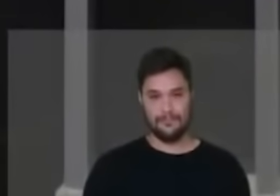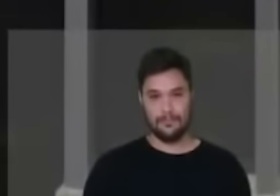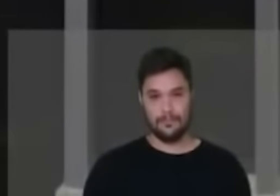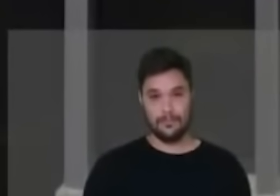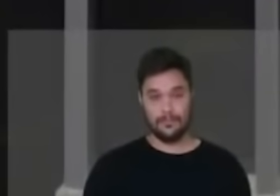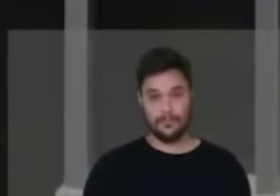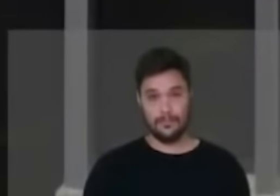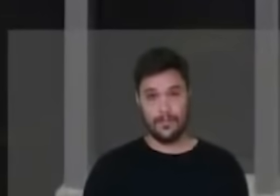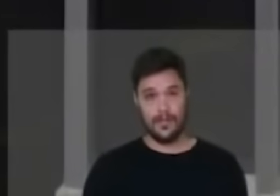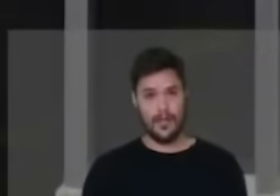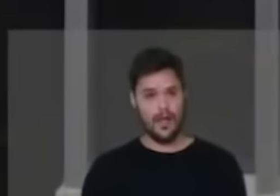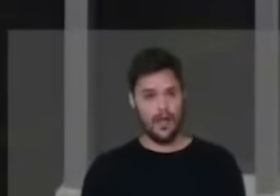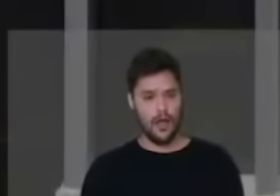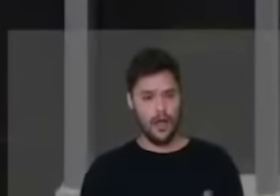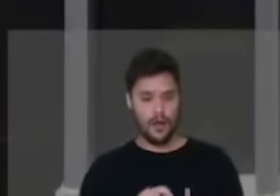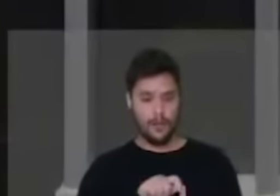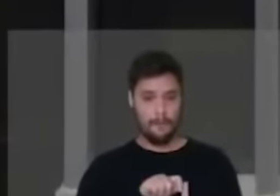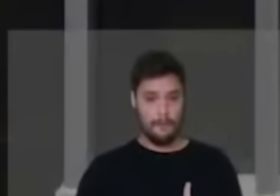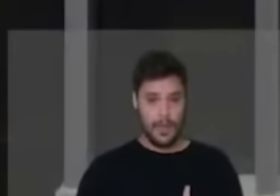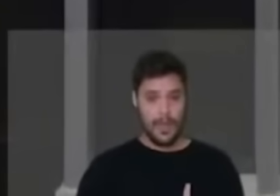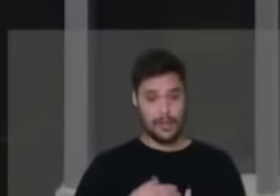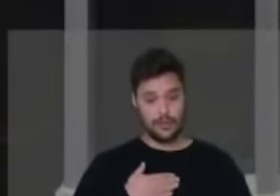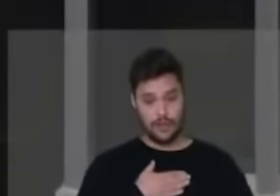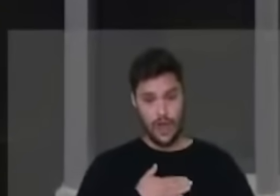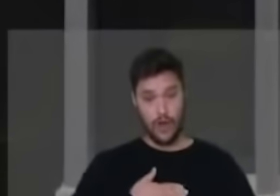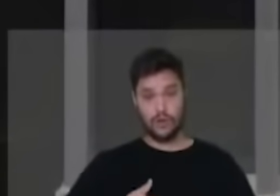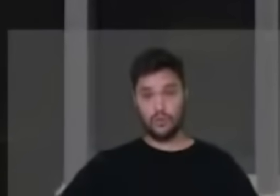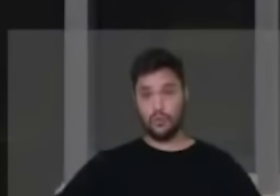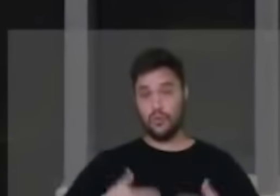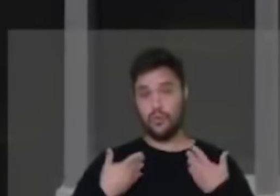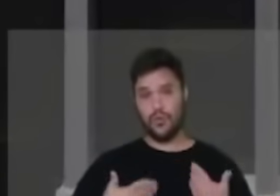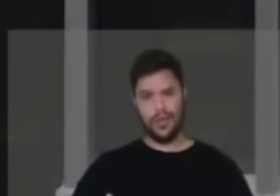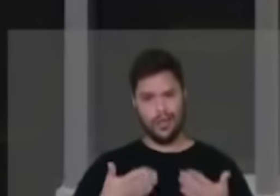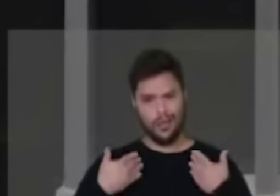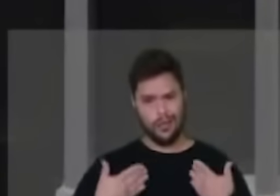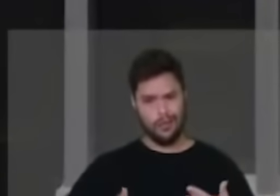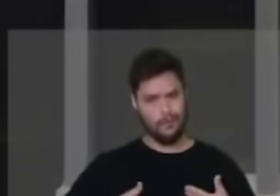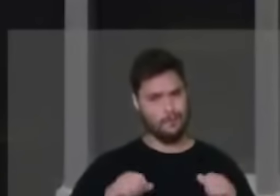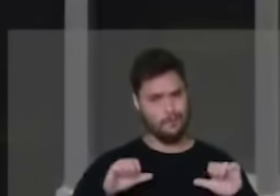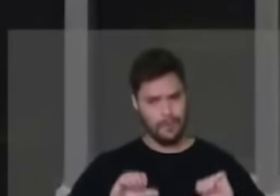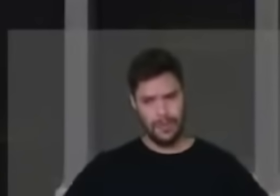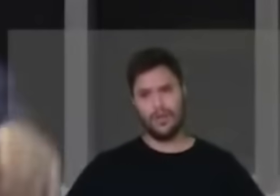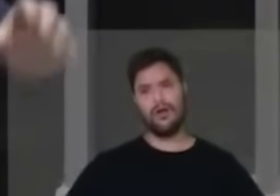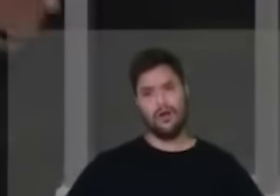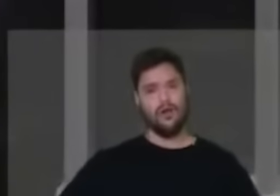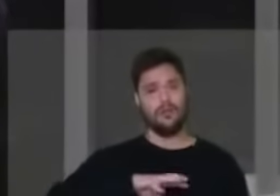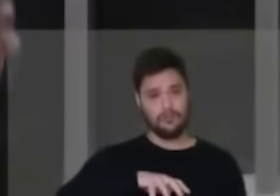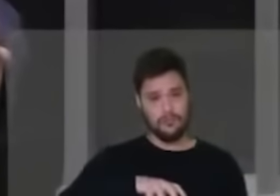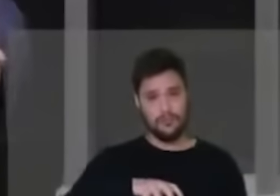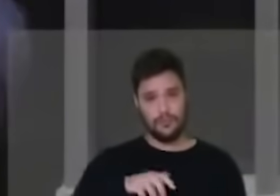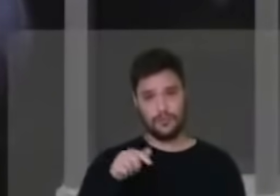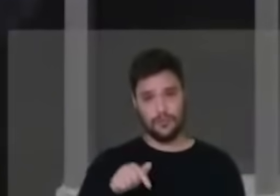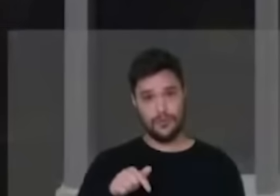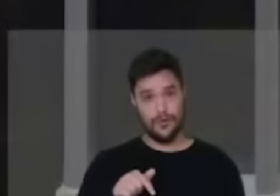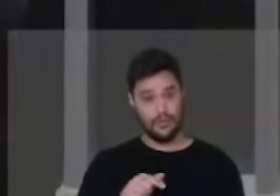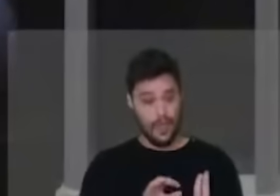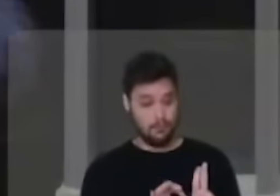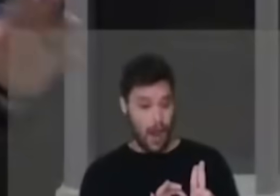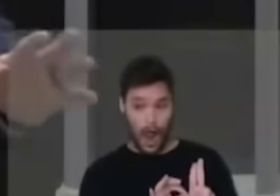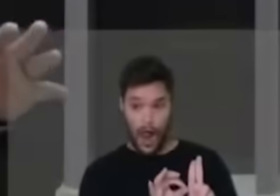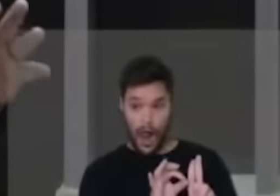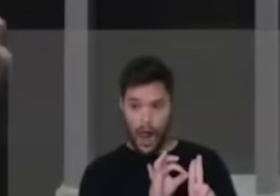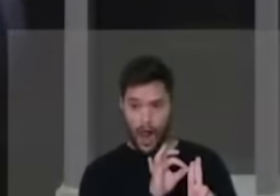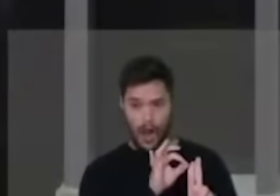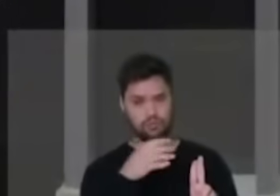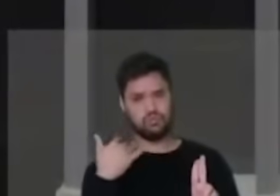vivemos o mês de agosto mais quente da história da humanidade. As temperaturas têm batido recordes